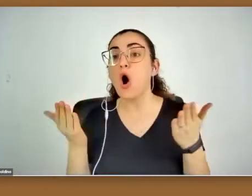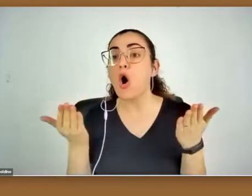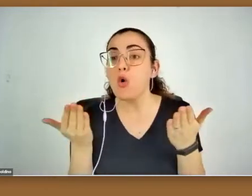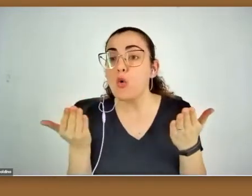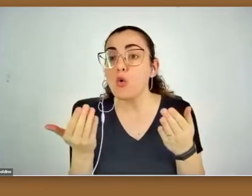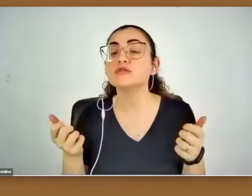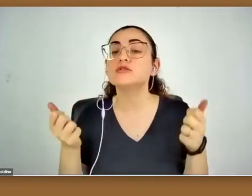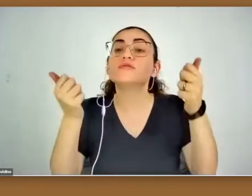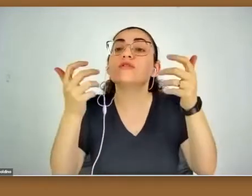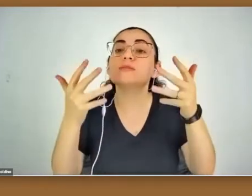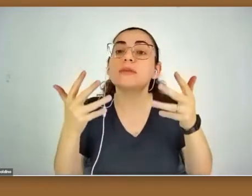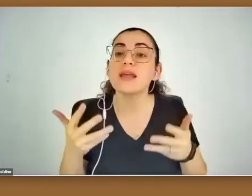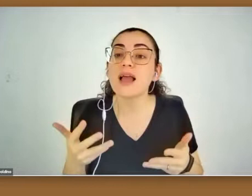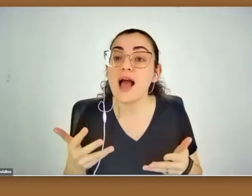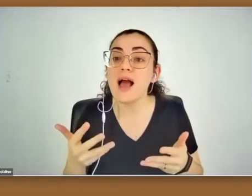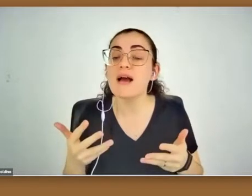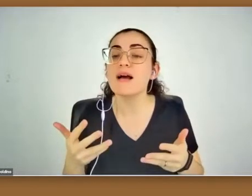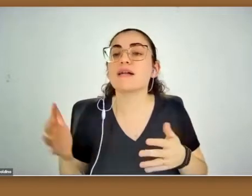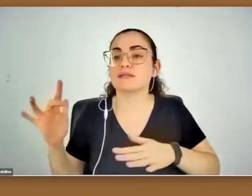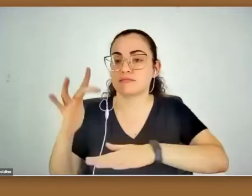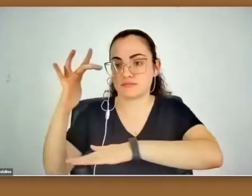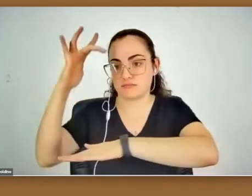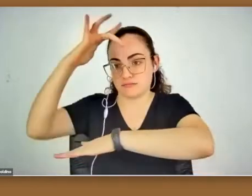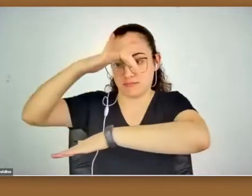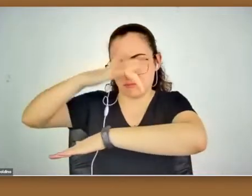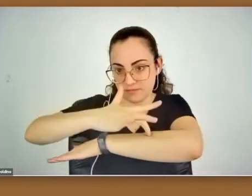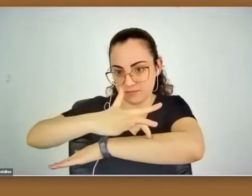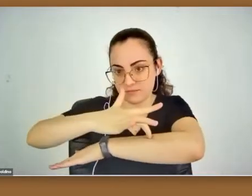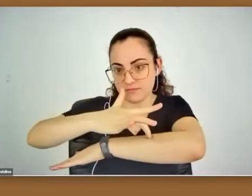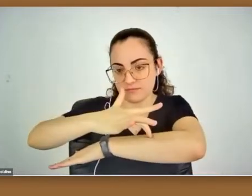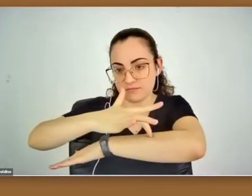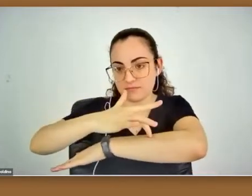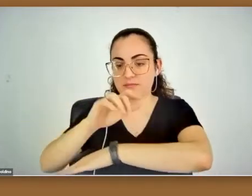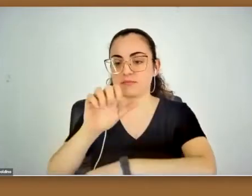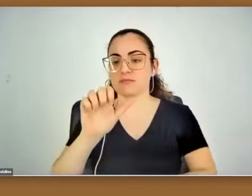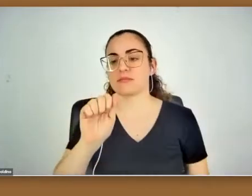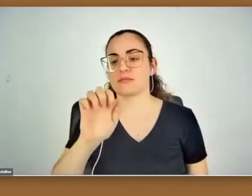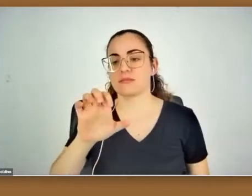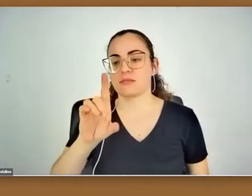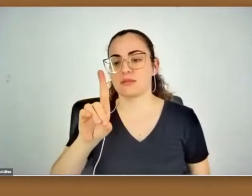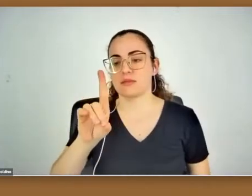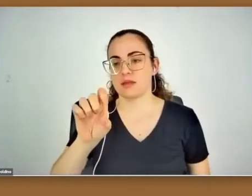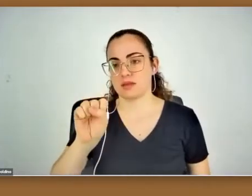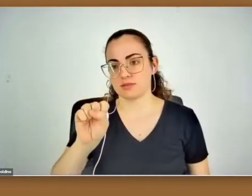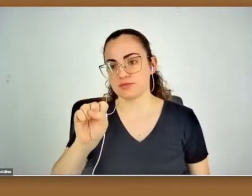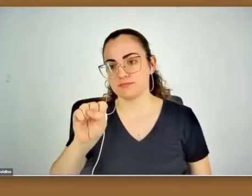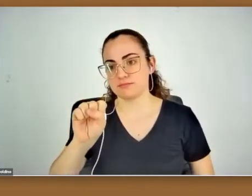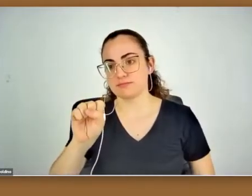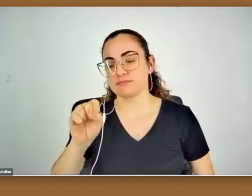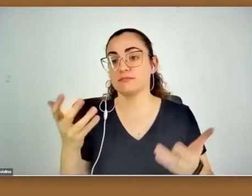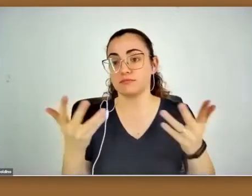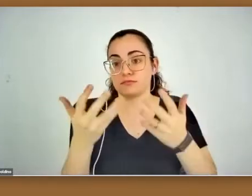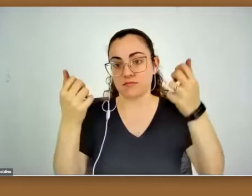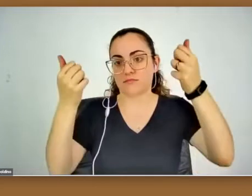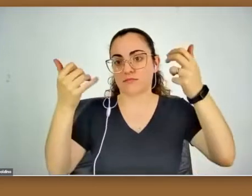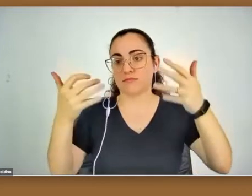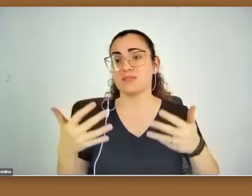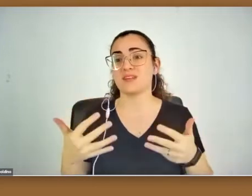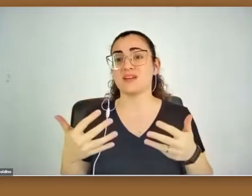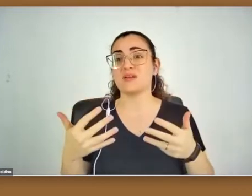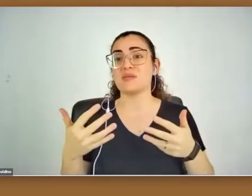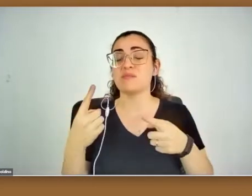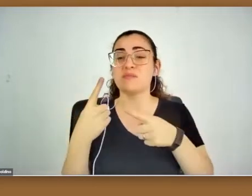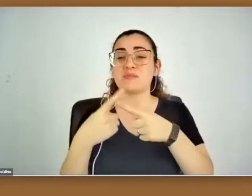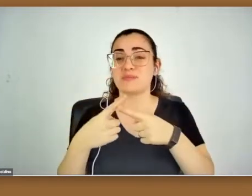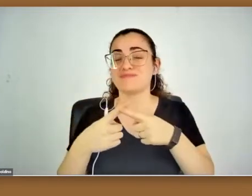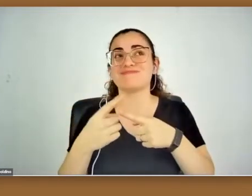realidade, né, vocês vão encontrar esses mosquitinhos por aí, mas o Aedes ele tem uma importância muito grande, para quem mora em